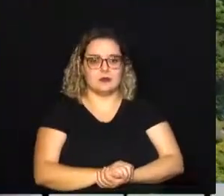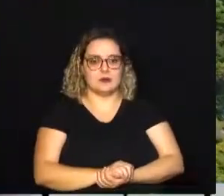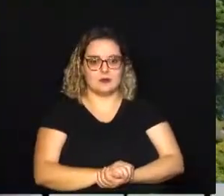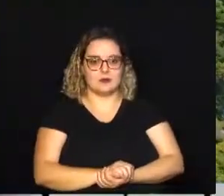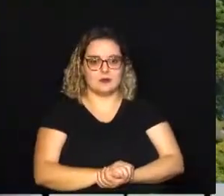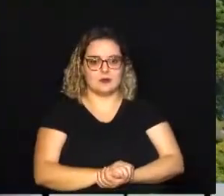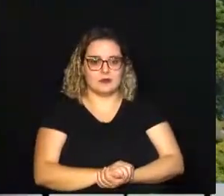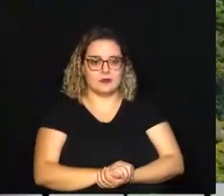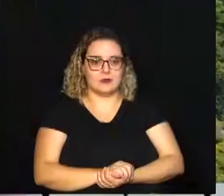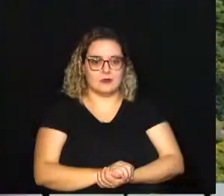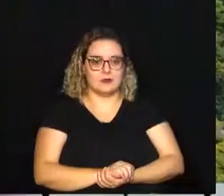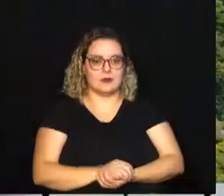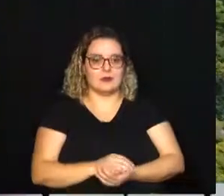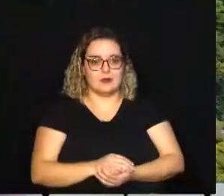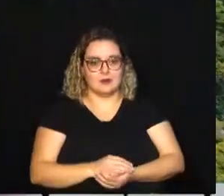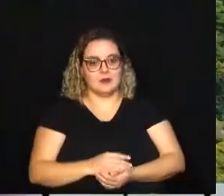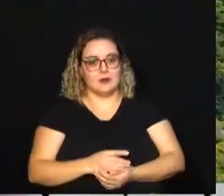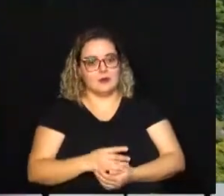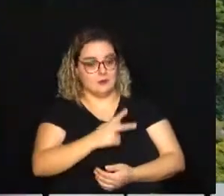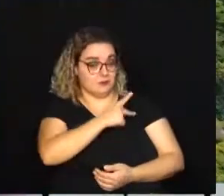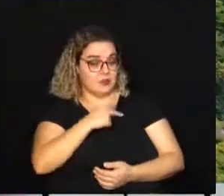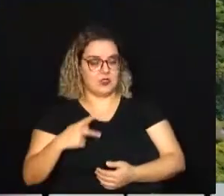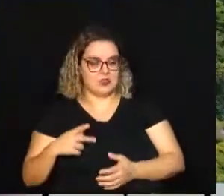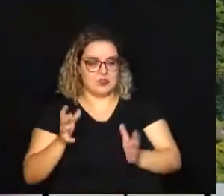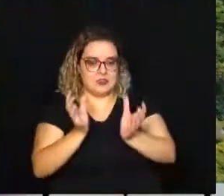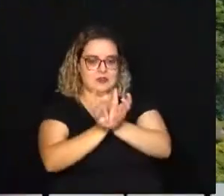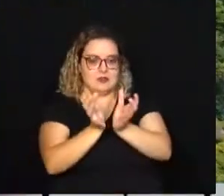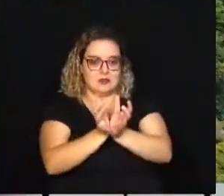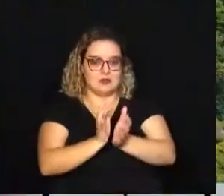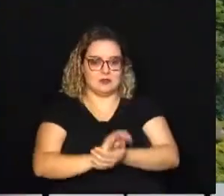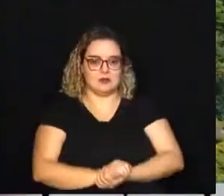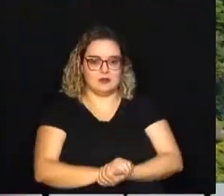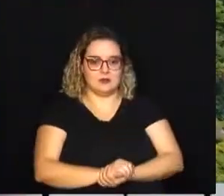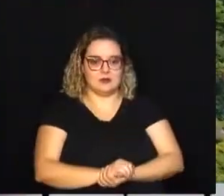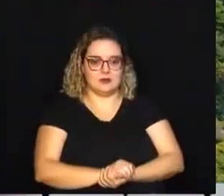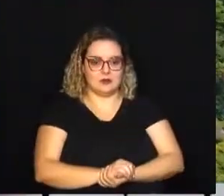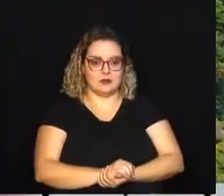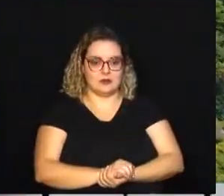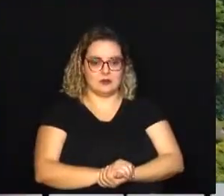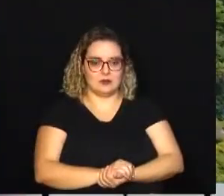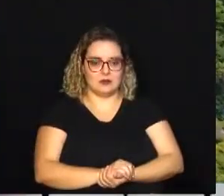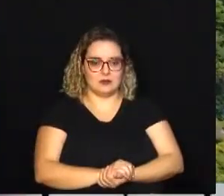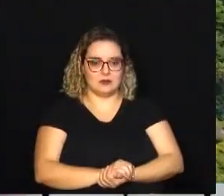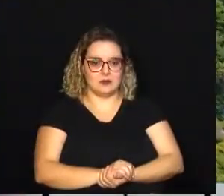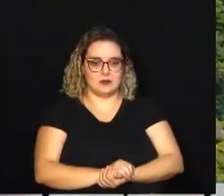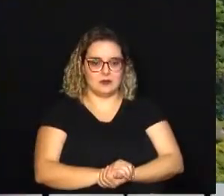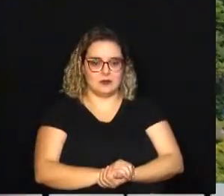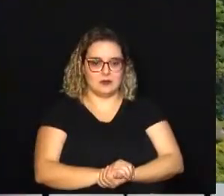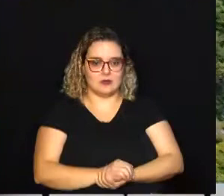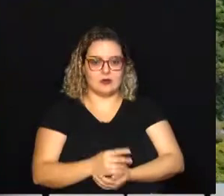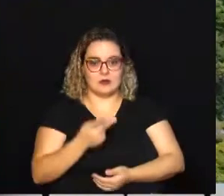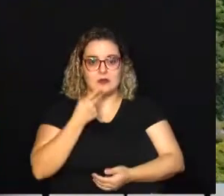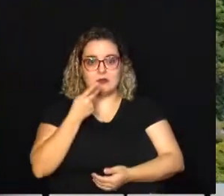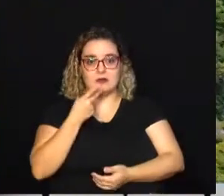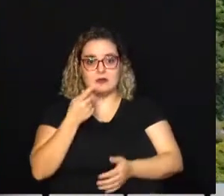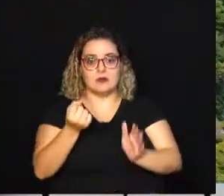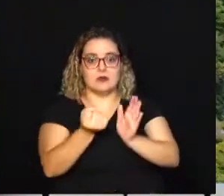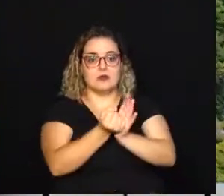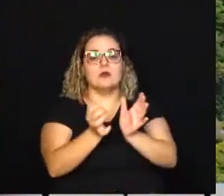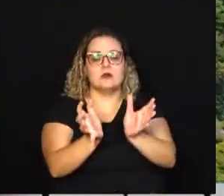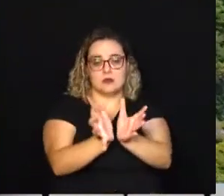dele ser o presidente da comissão, eu falo, né, que quero registrar que a comissão, né,